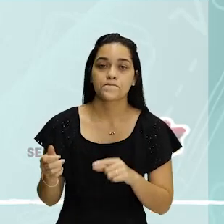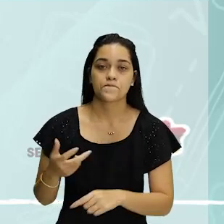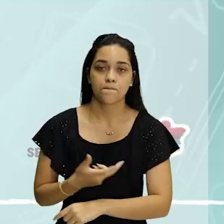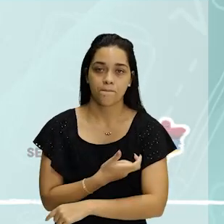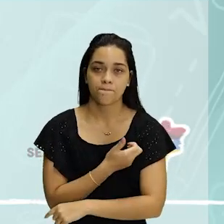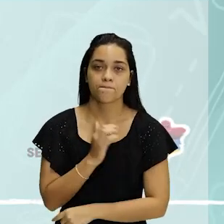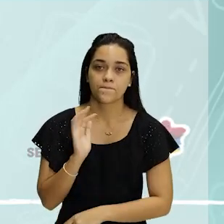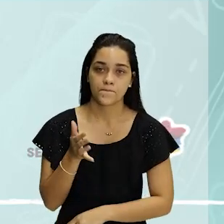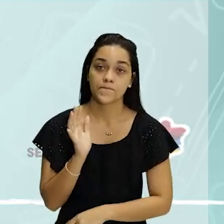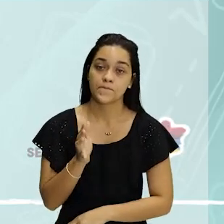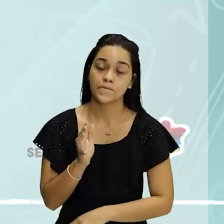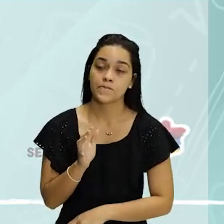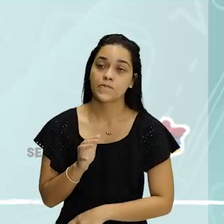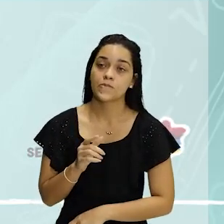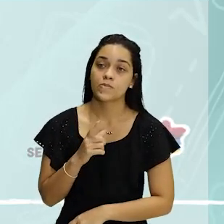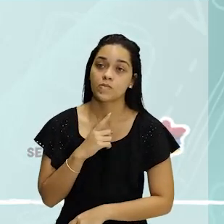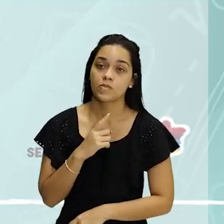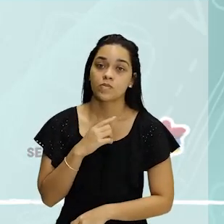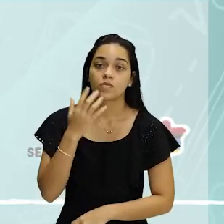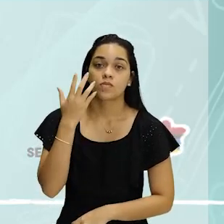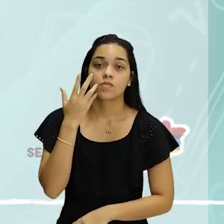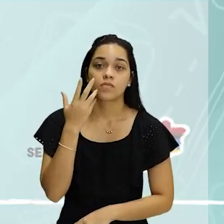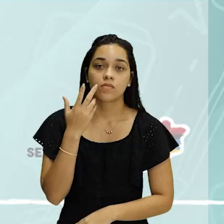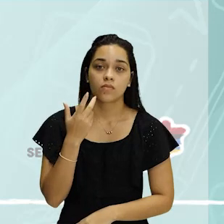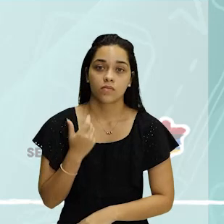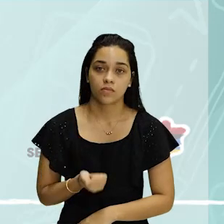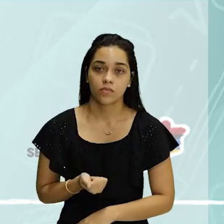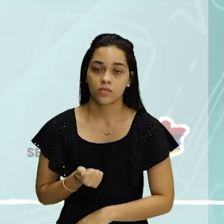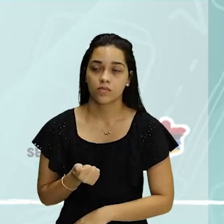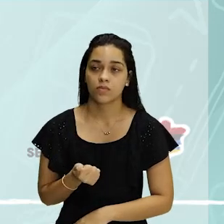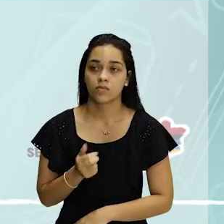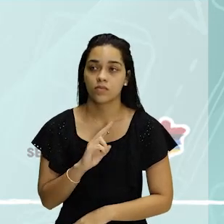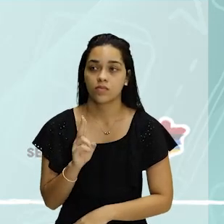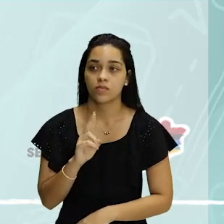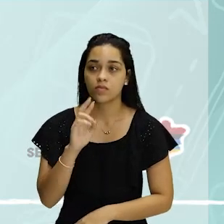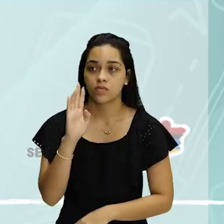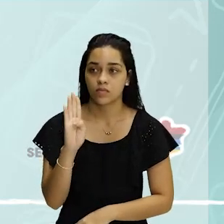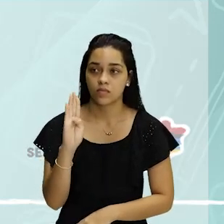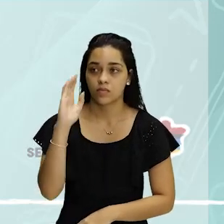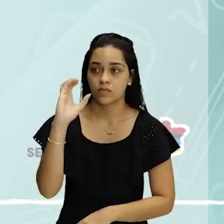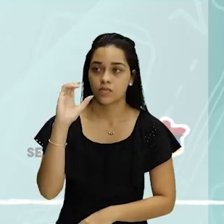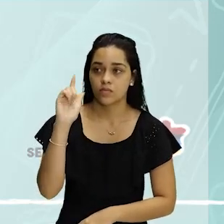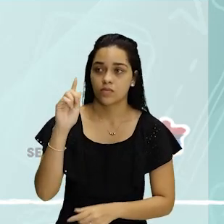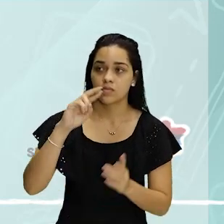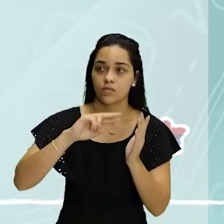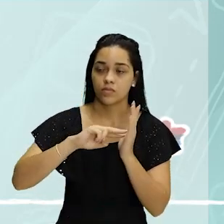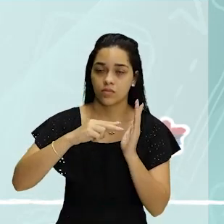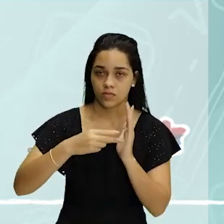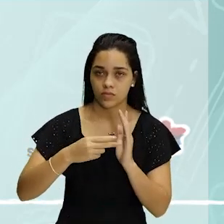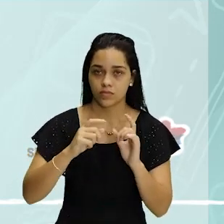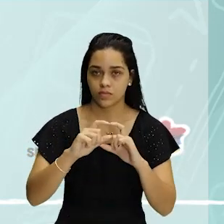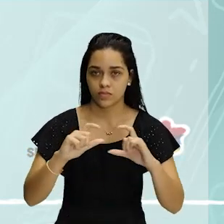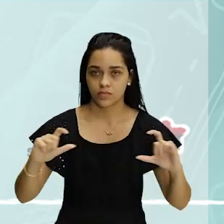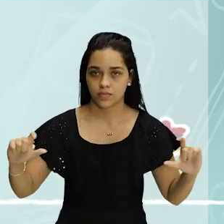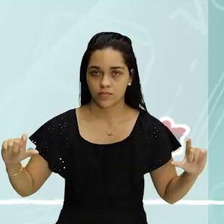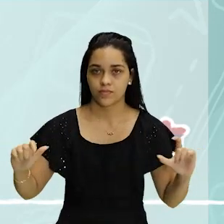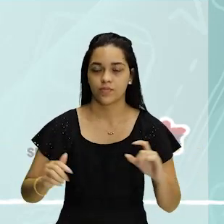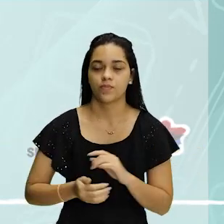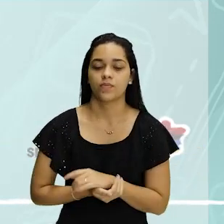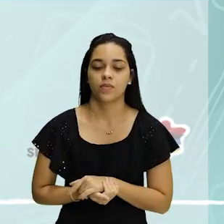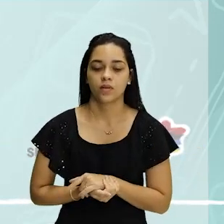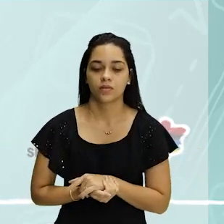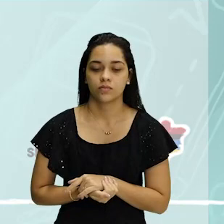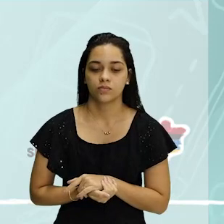vacina, geralmente é aplicada na infância. É a vacina BCG, que significa Bacilo